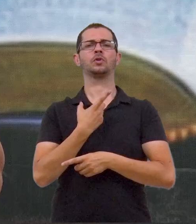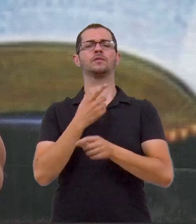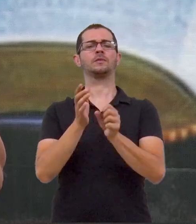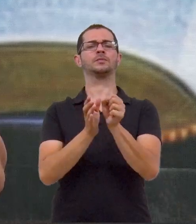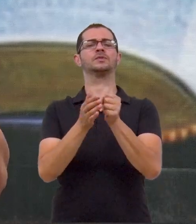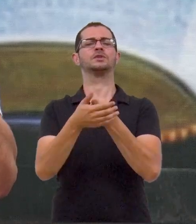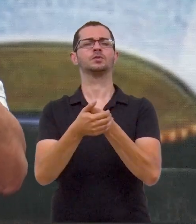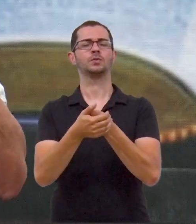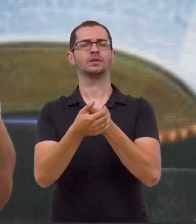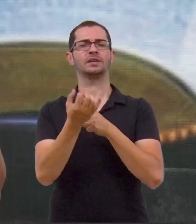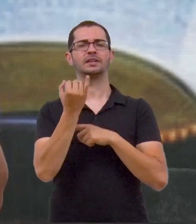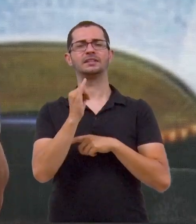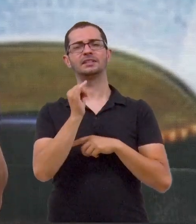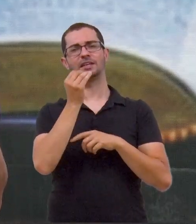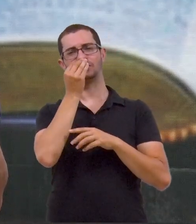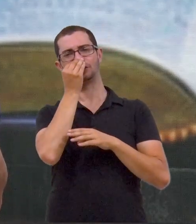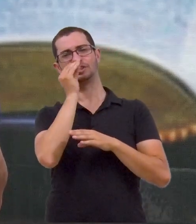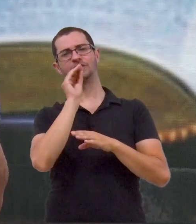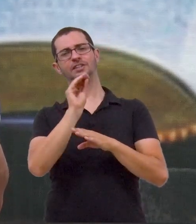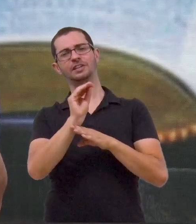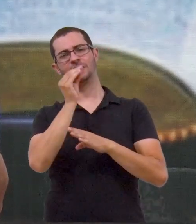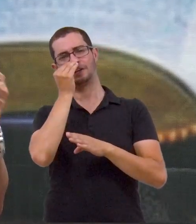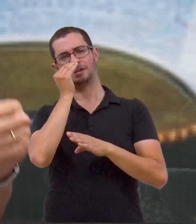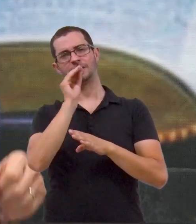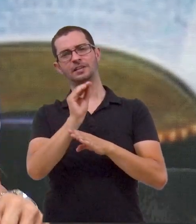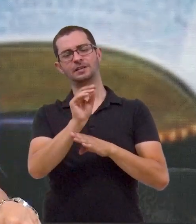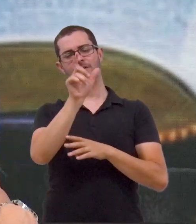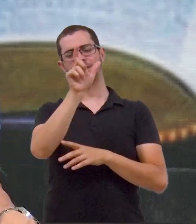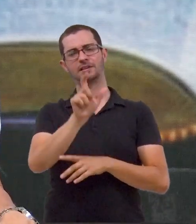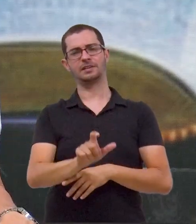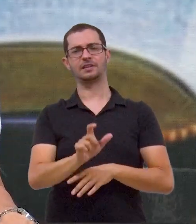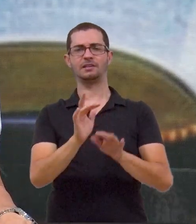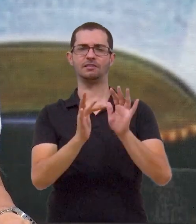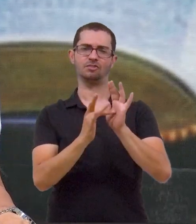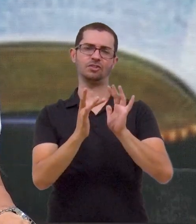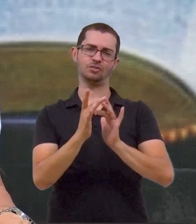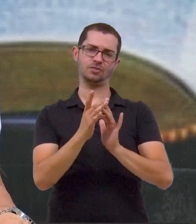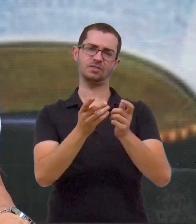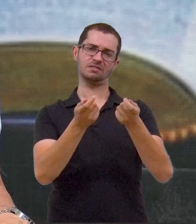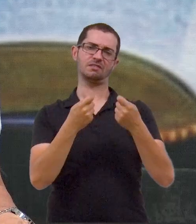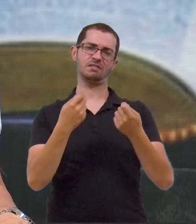nós se negligenciarmos esta tão grande salvação?